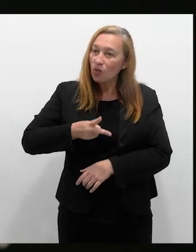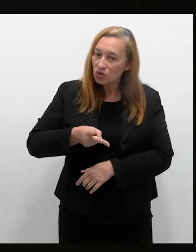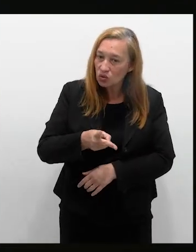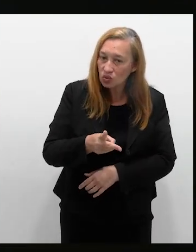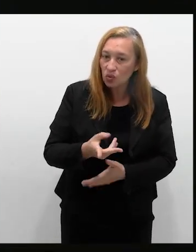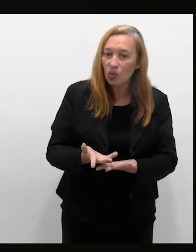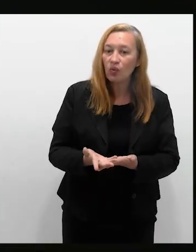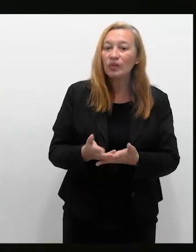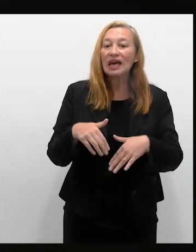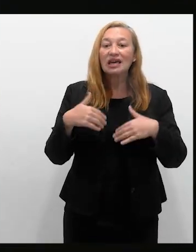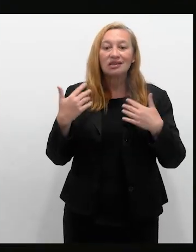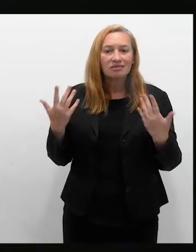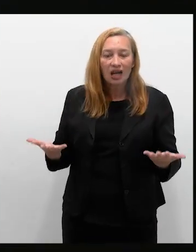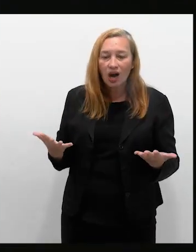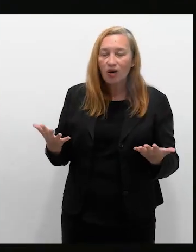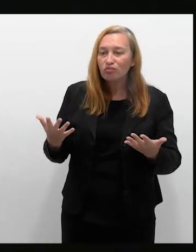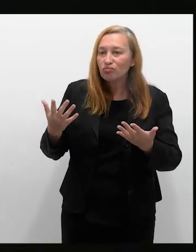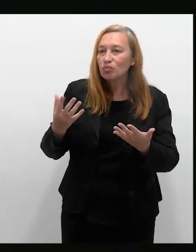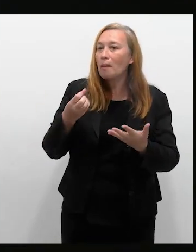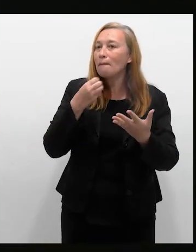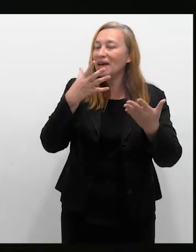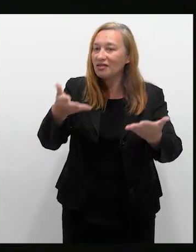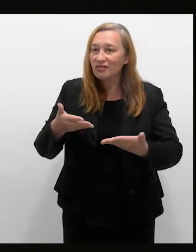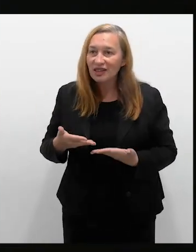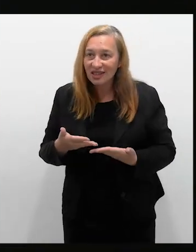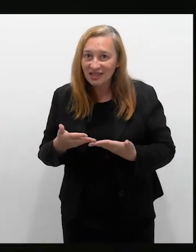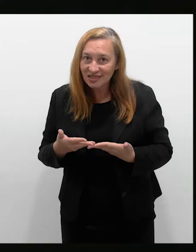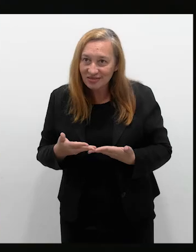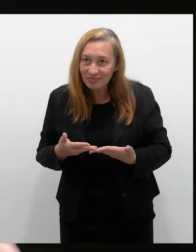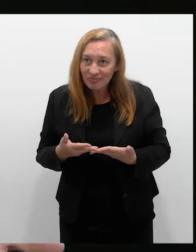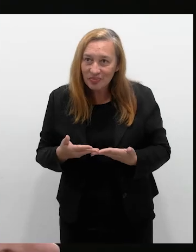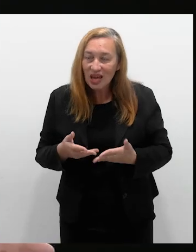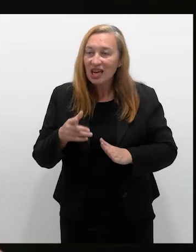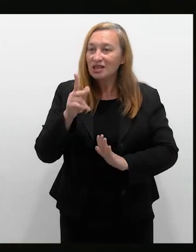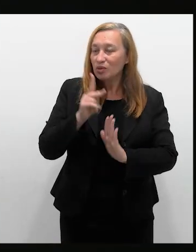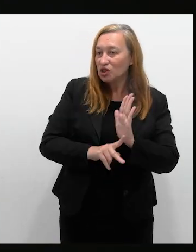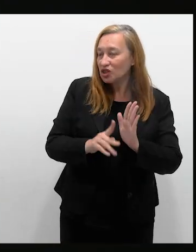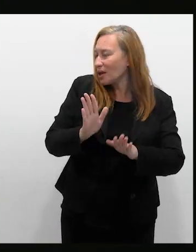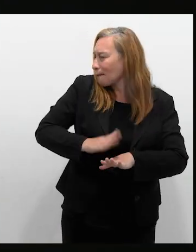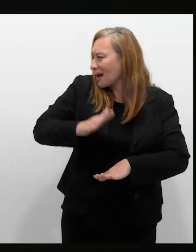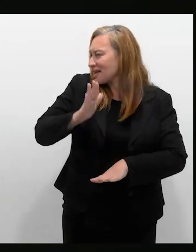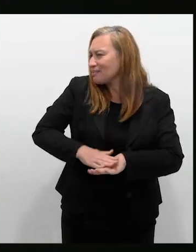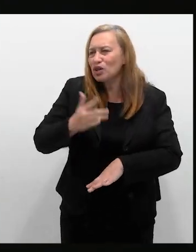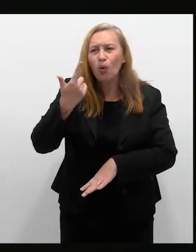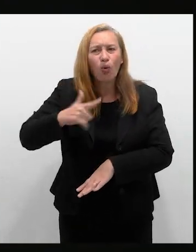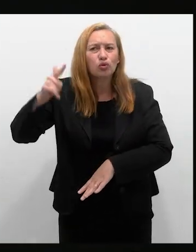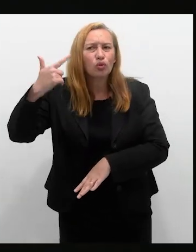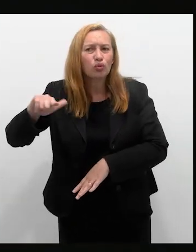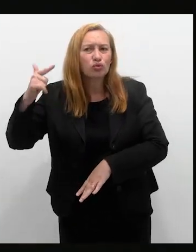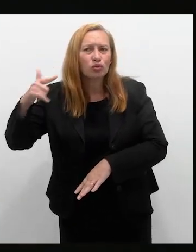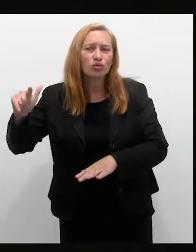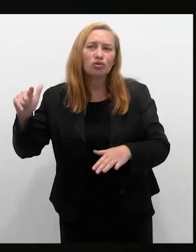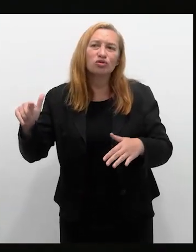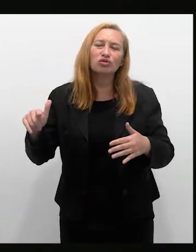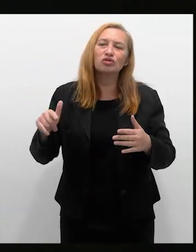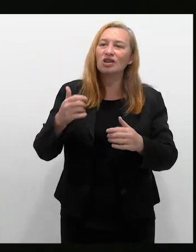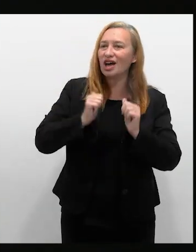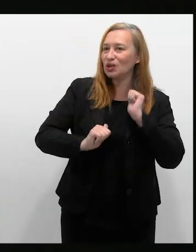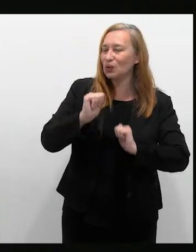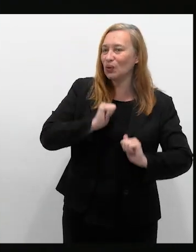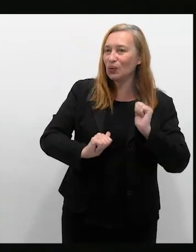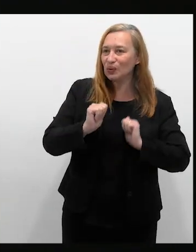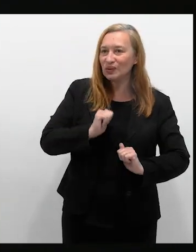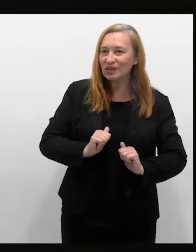Uhum. recentemente, né, com o nosso Wagner Moura. Então, super bem-vindo, que desse projeto surjam